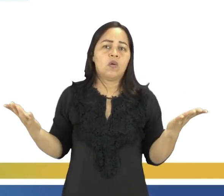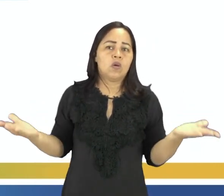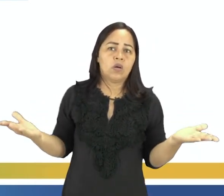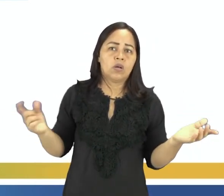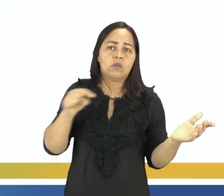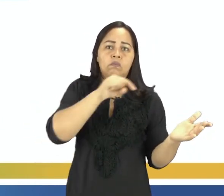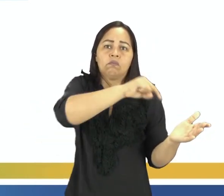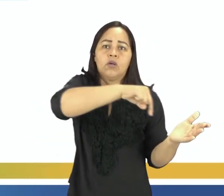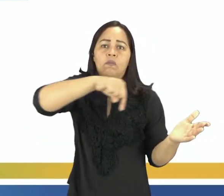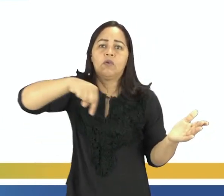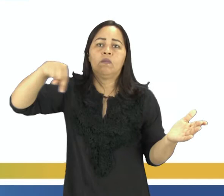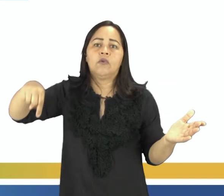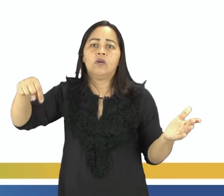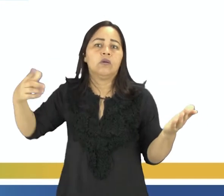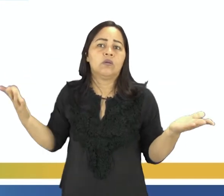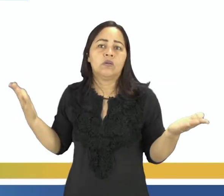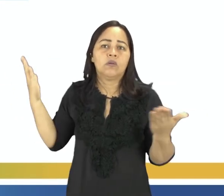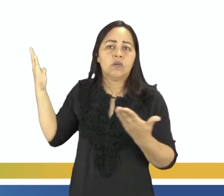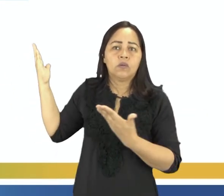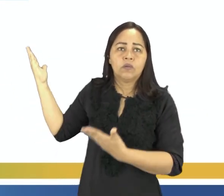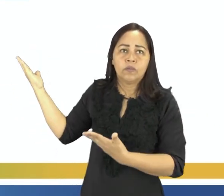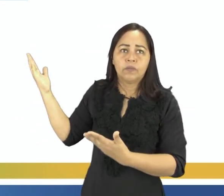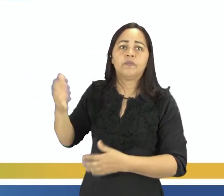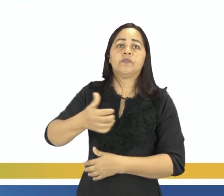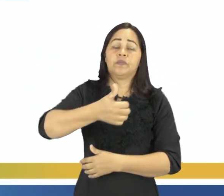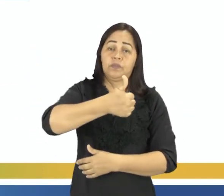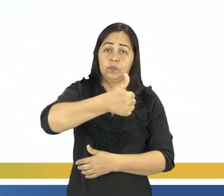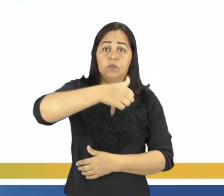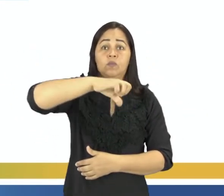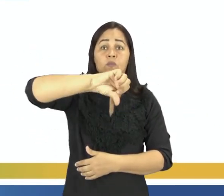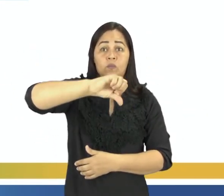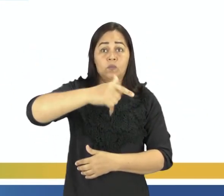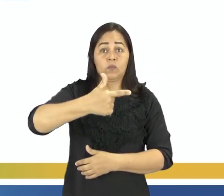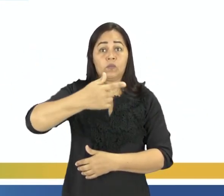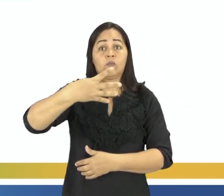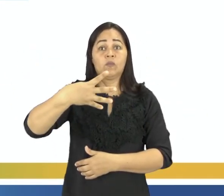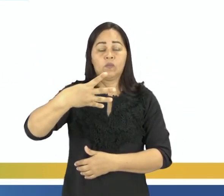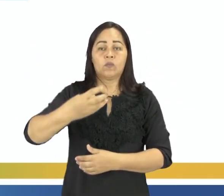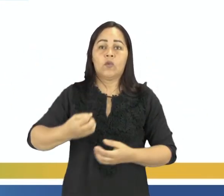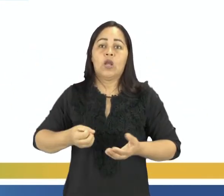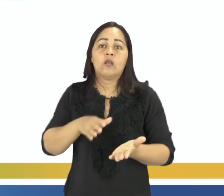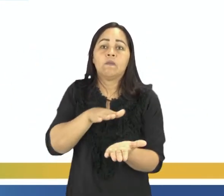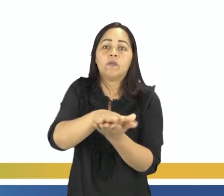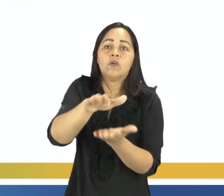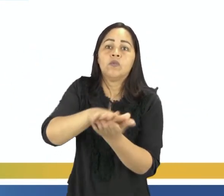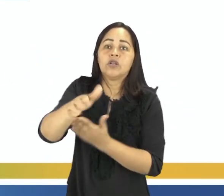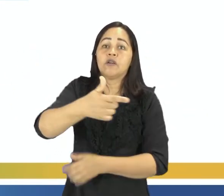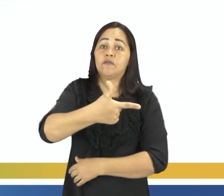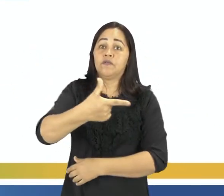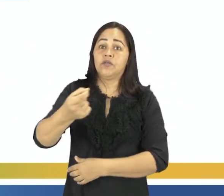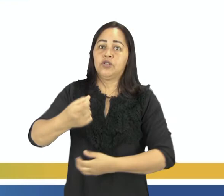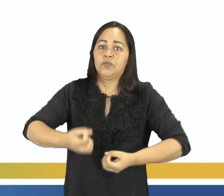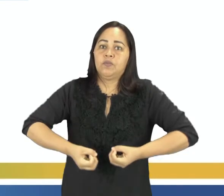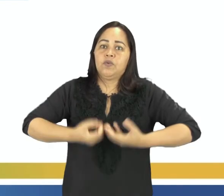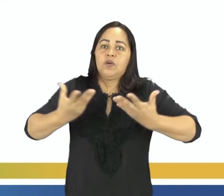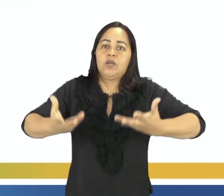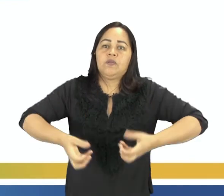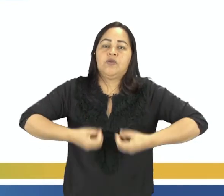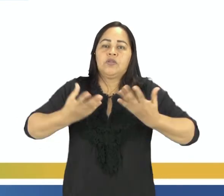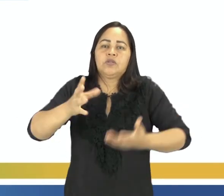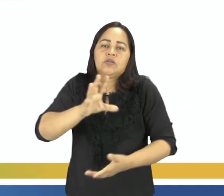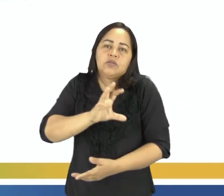dentro dessas datas. Bom, em 1924, publica 20 poemas de amor e uma canção